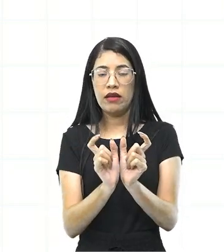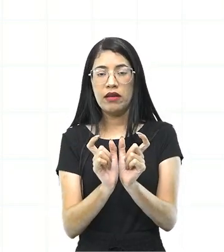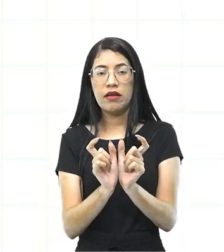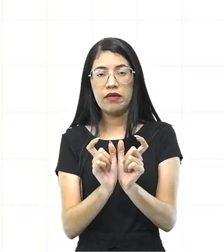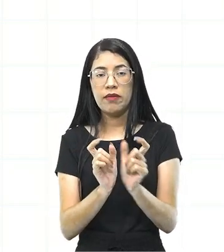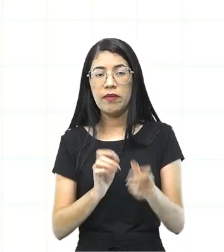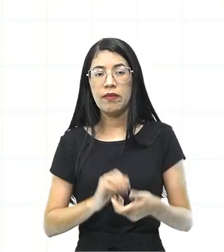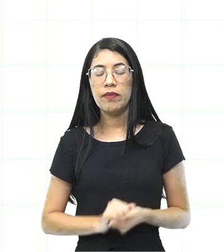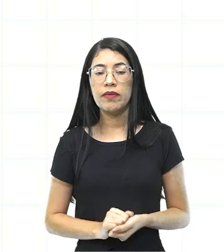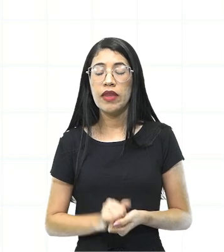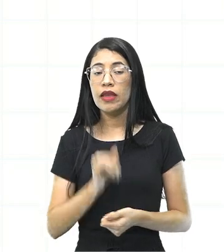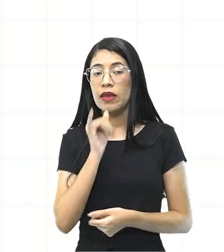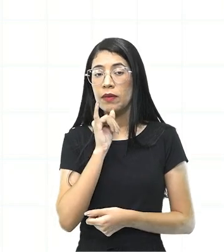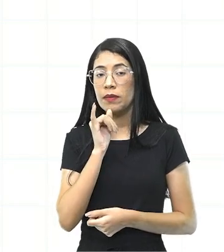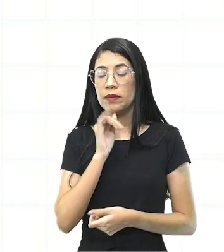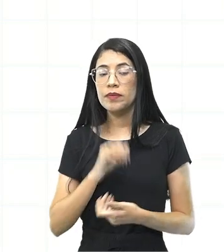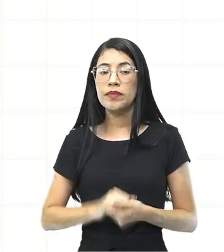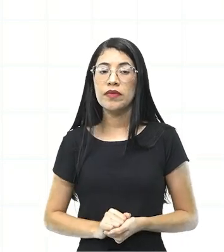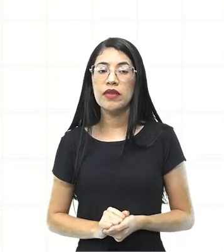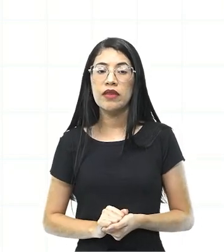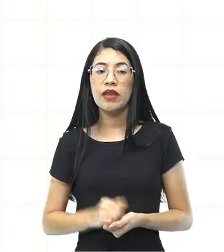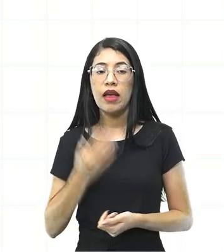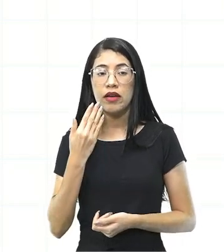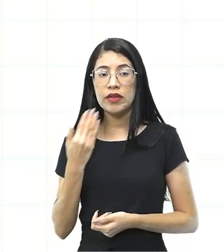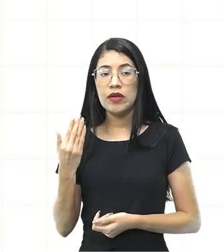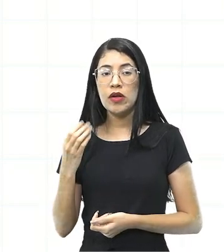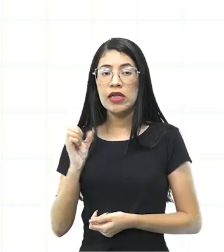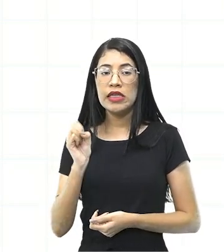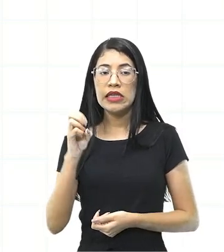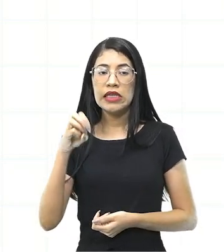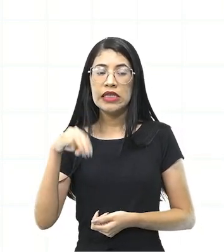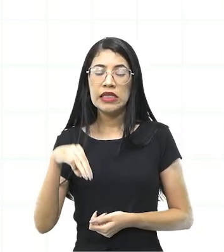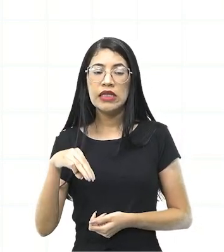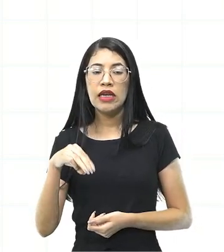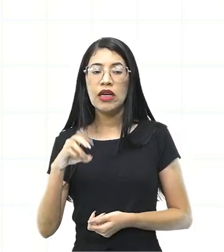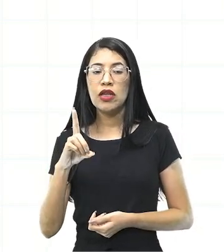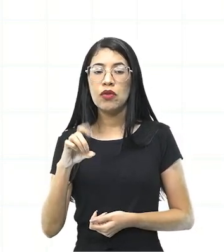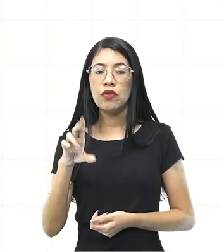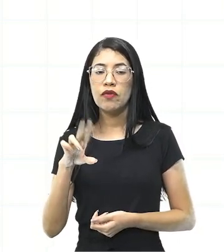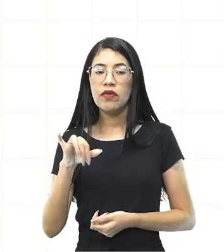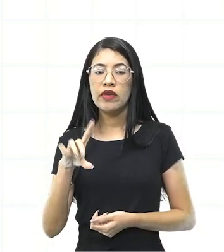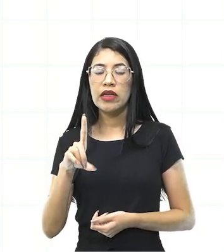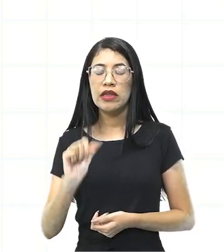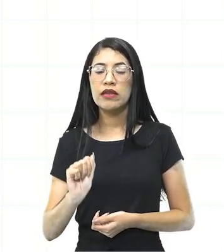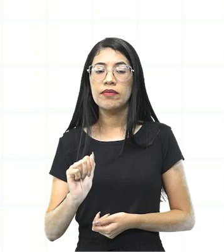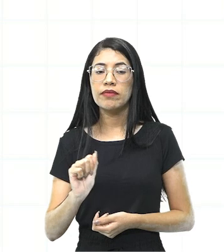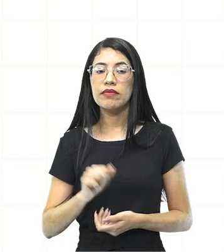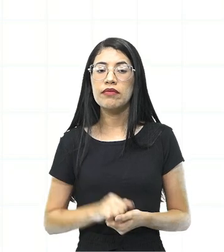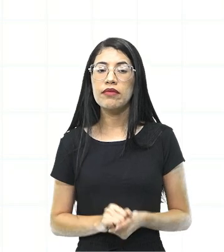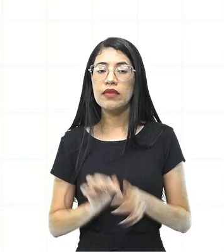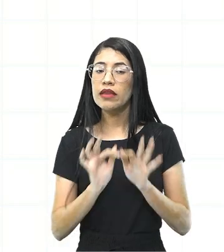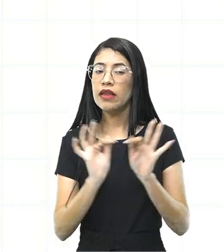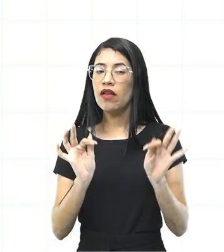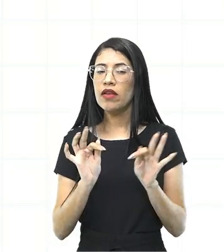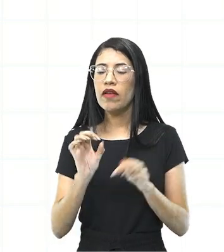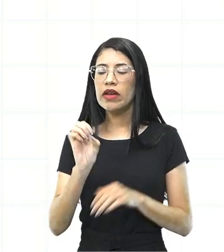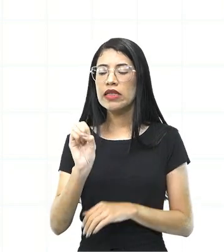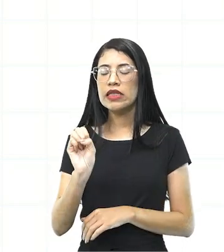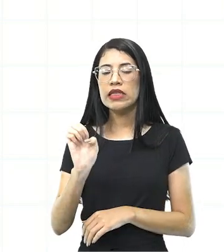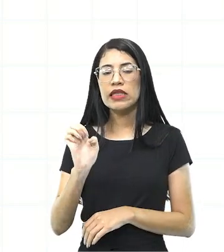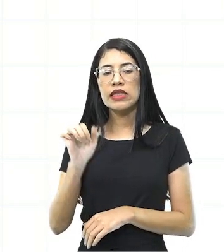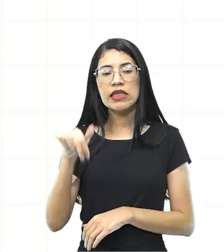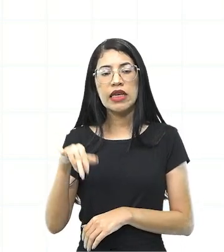né? Por exemplo, sem dúvida, tá? Nesse termo sem